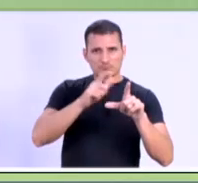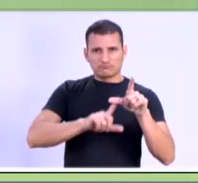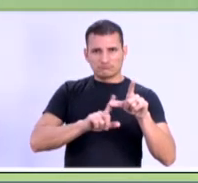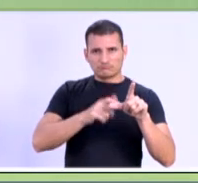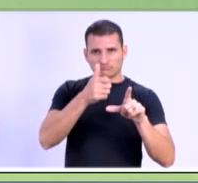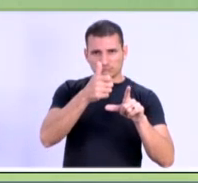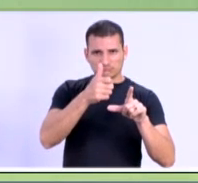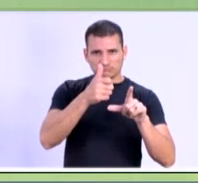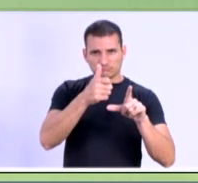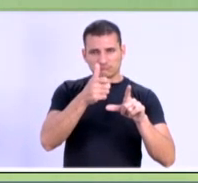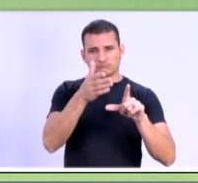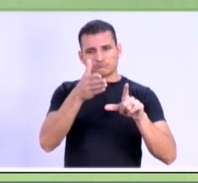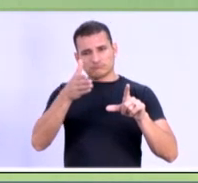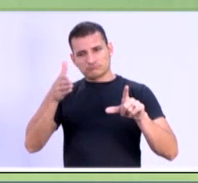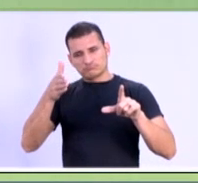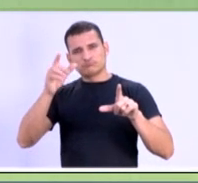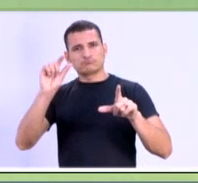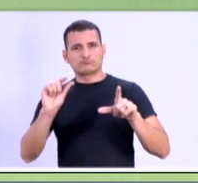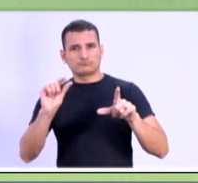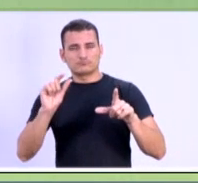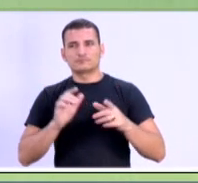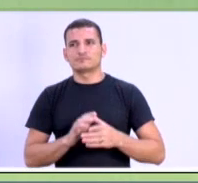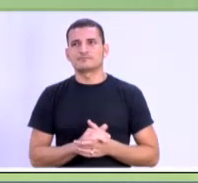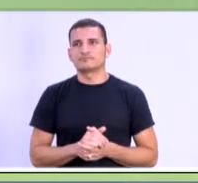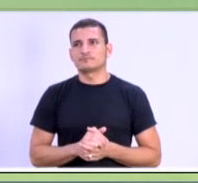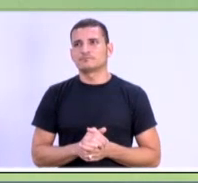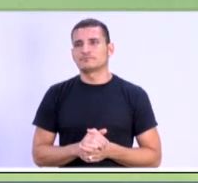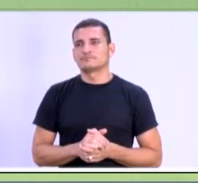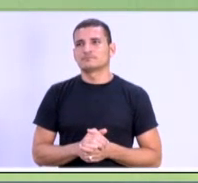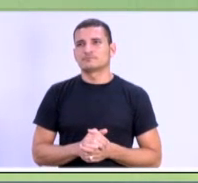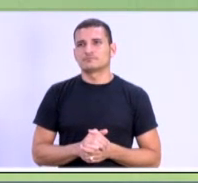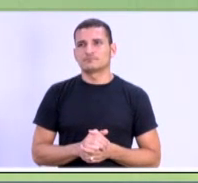minúsculo. Caso a classe seja composta por um nome,